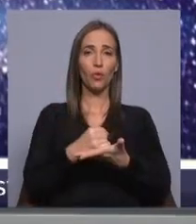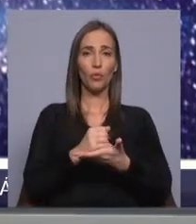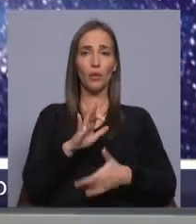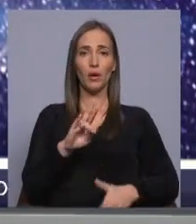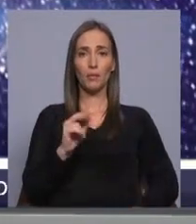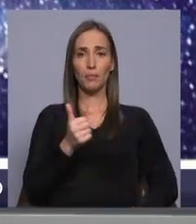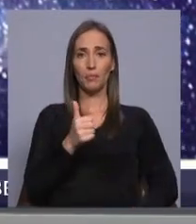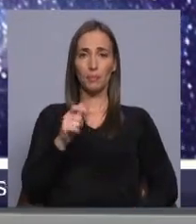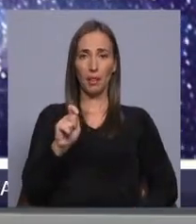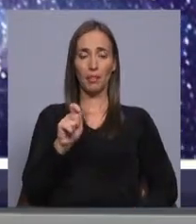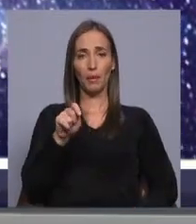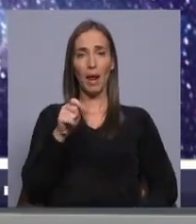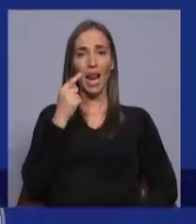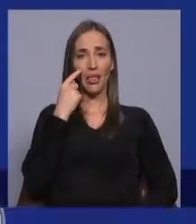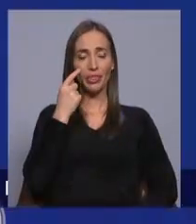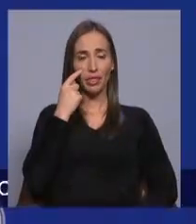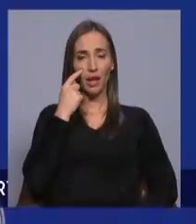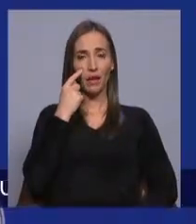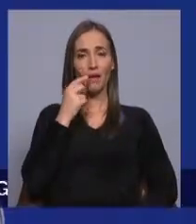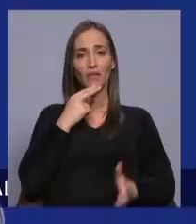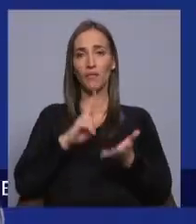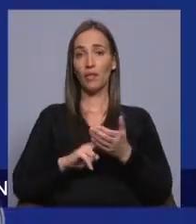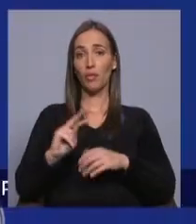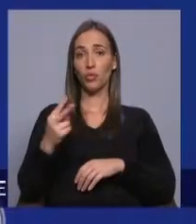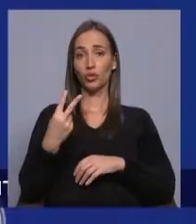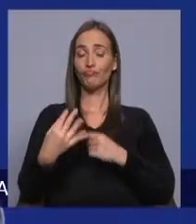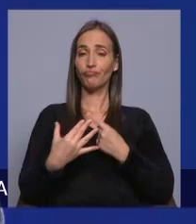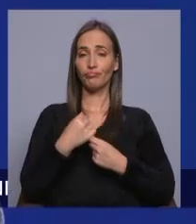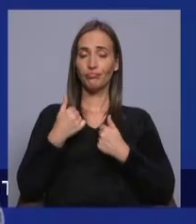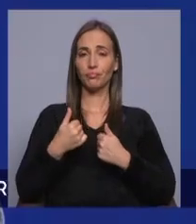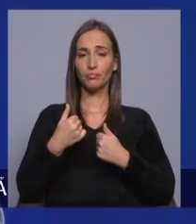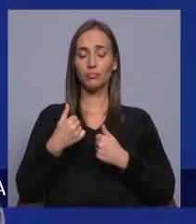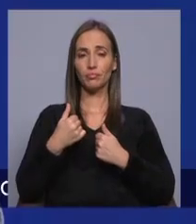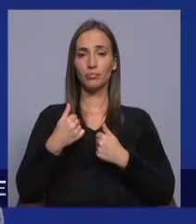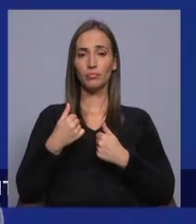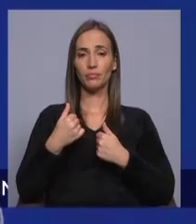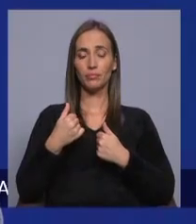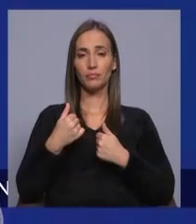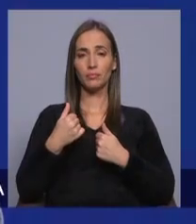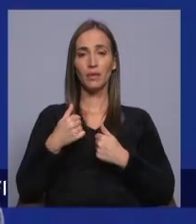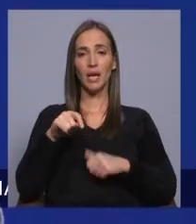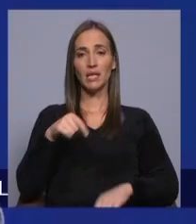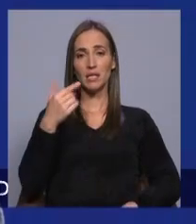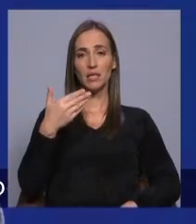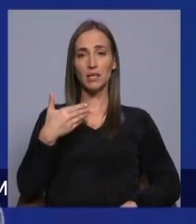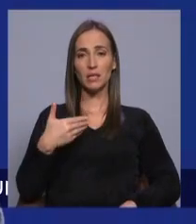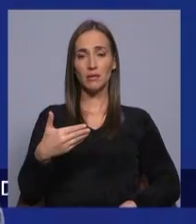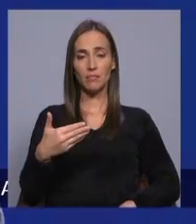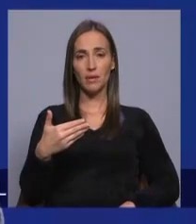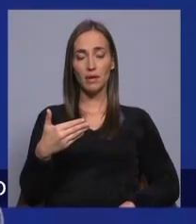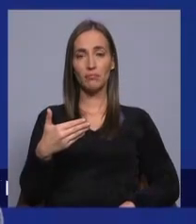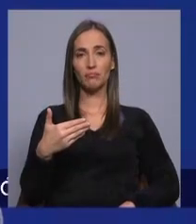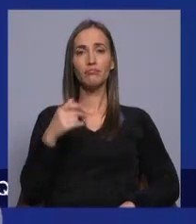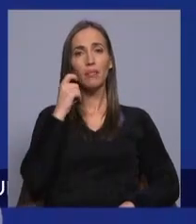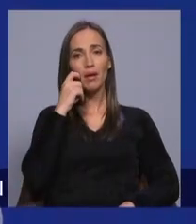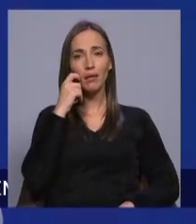lente. É verdade, são, no fundo, dois jackpots que aconteceram aos astrónomos esta semana e, quem diria,